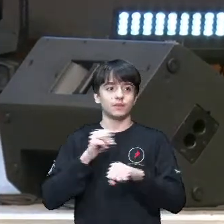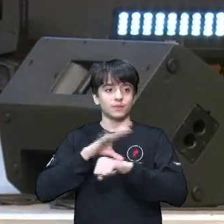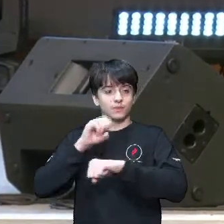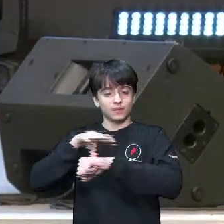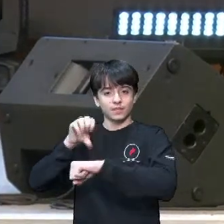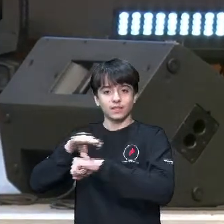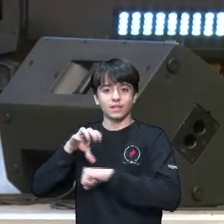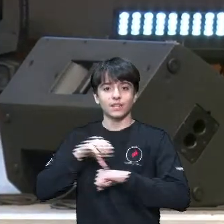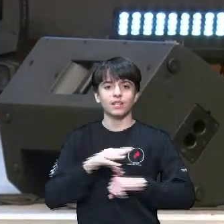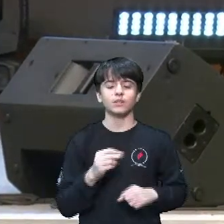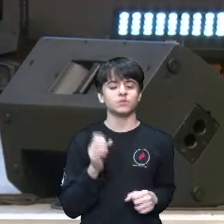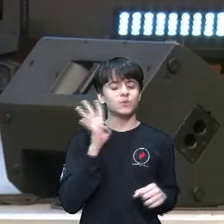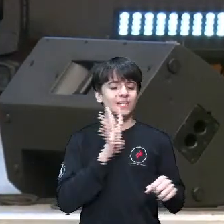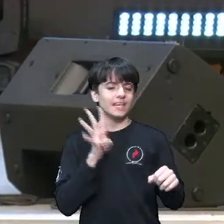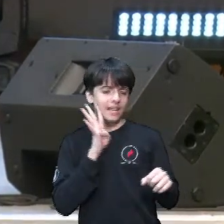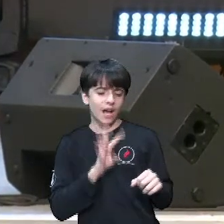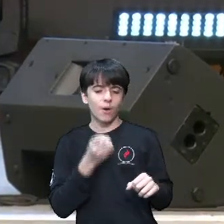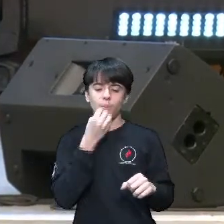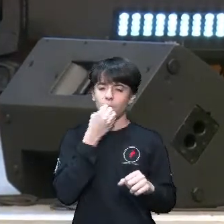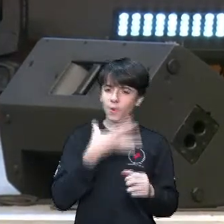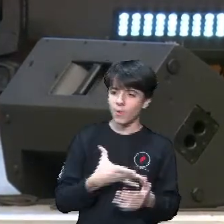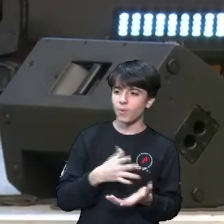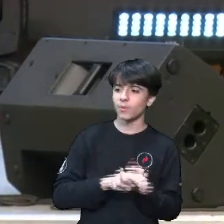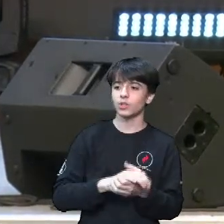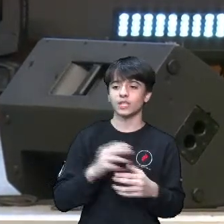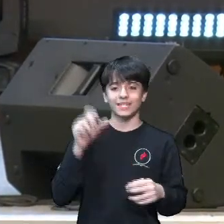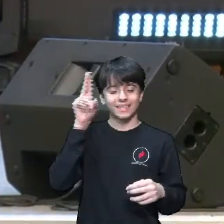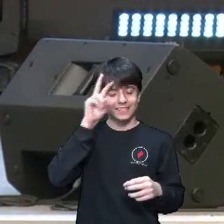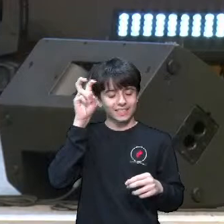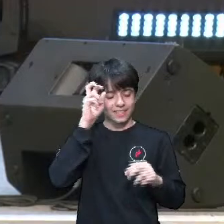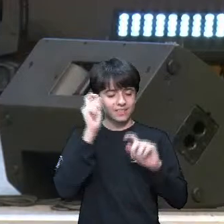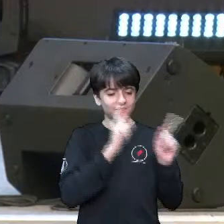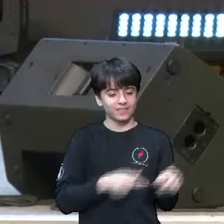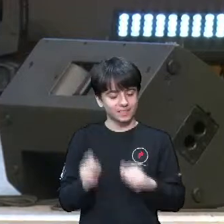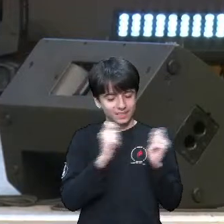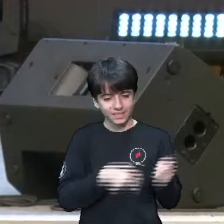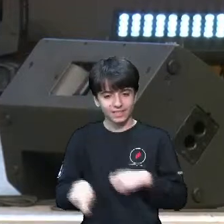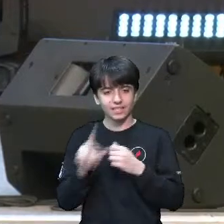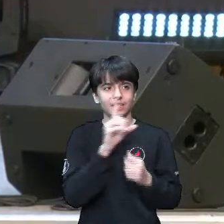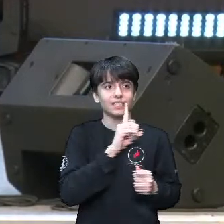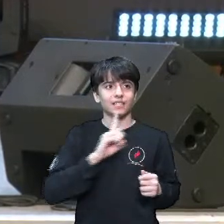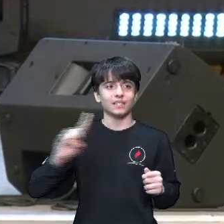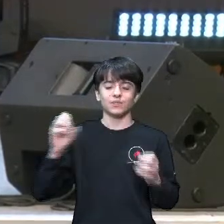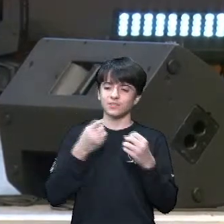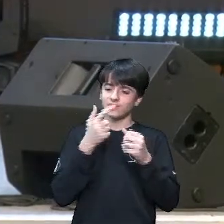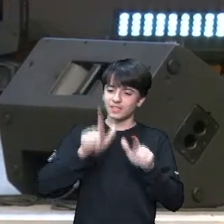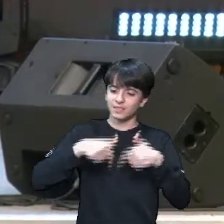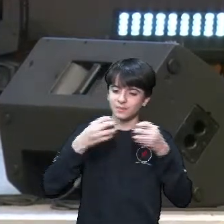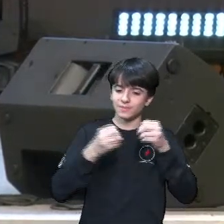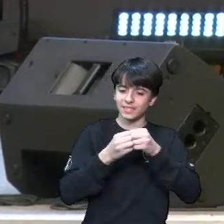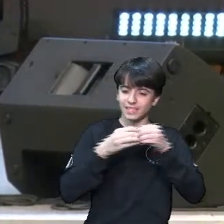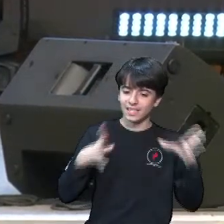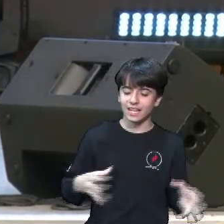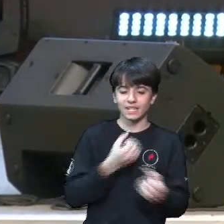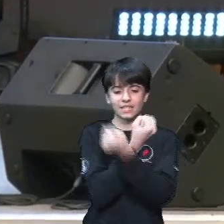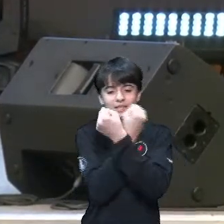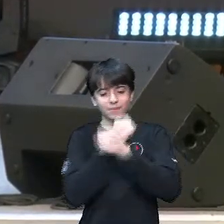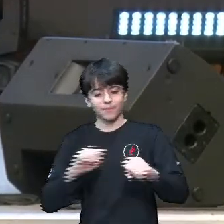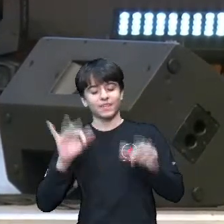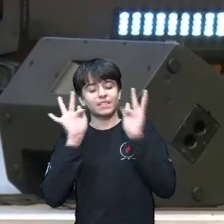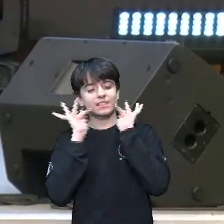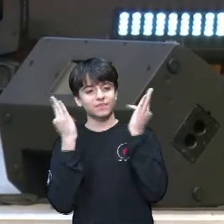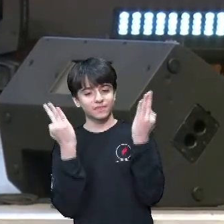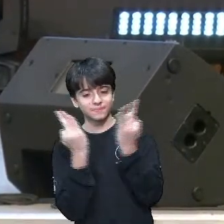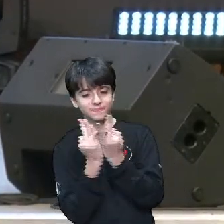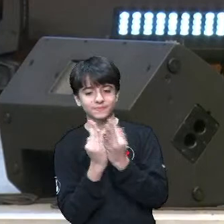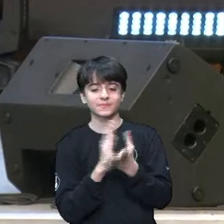porque toda quinta-feira Deus faz algo diferente, Deus abre uma porta, Deus cura alguém, Deus liberta um familiar. E